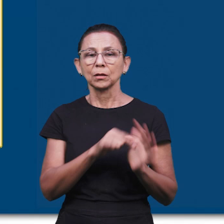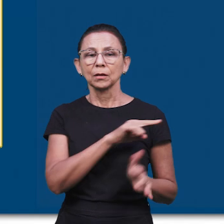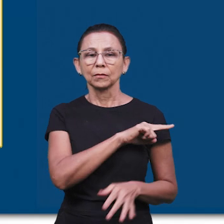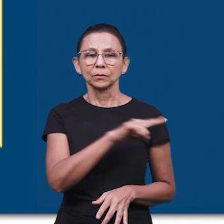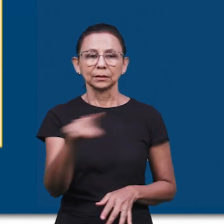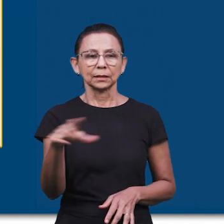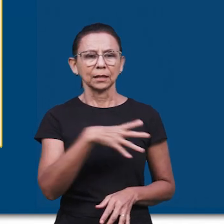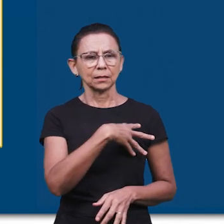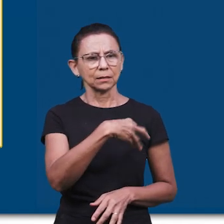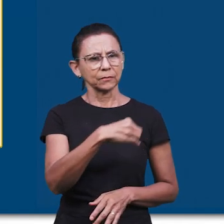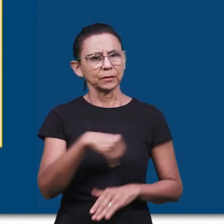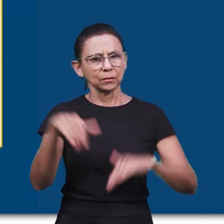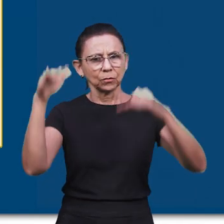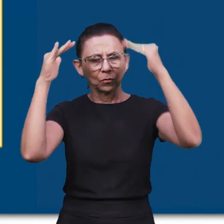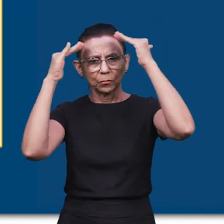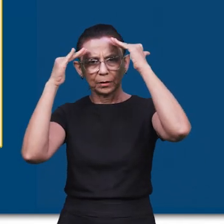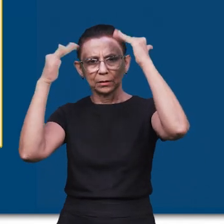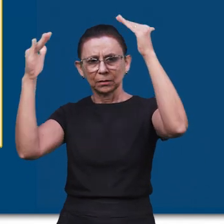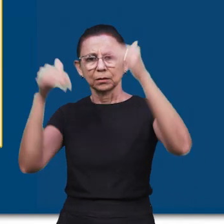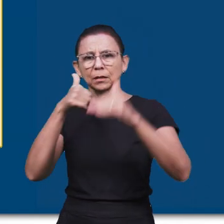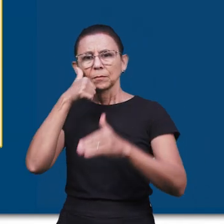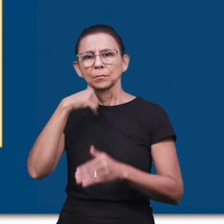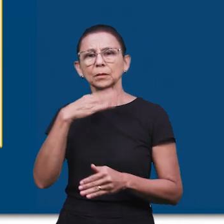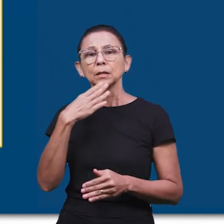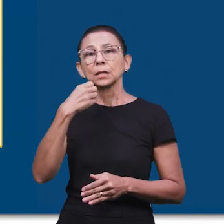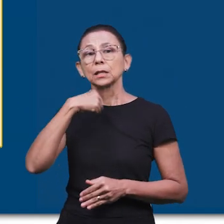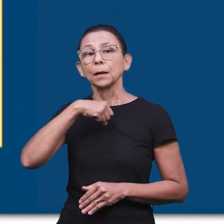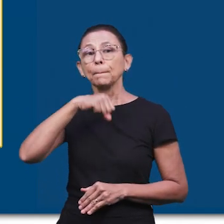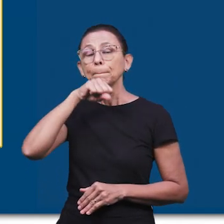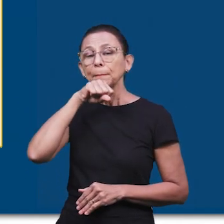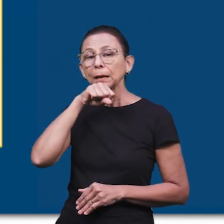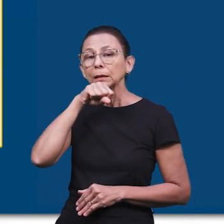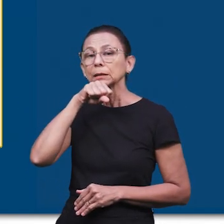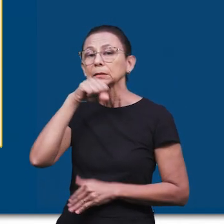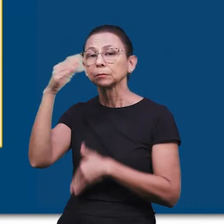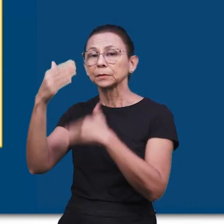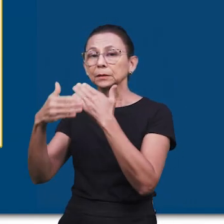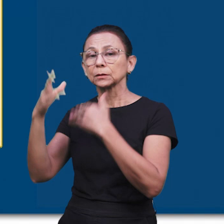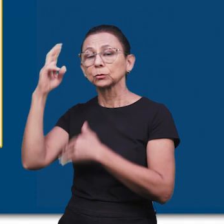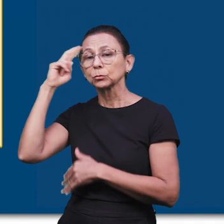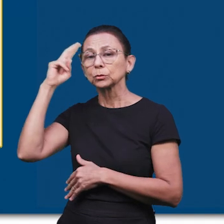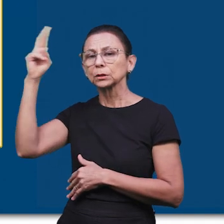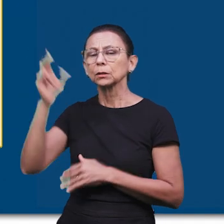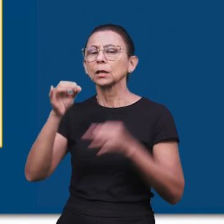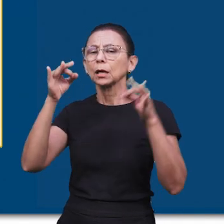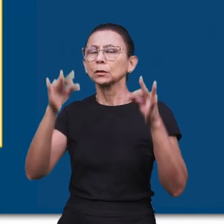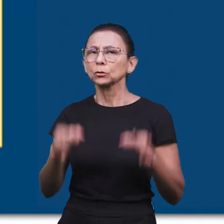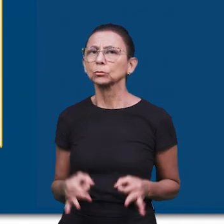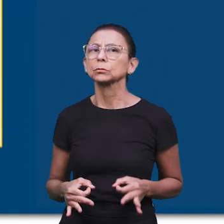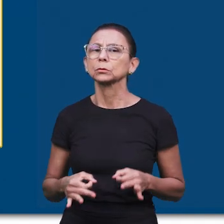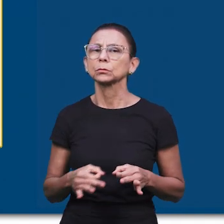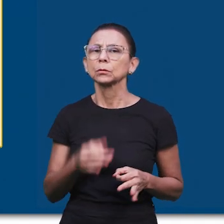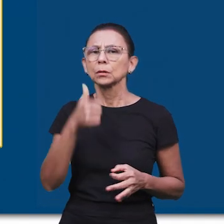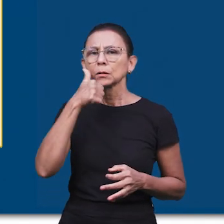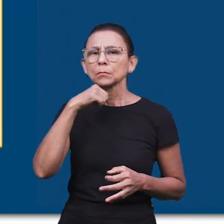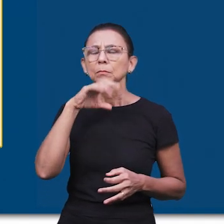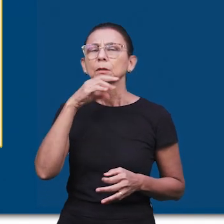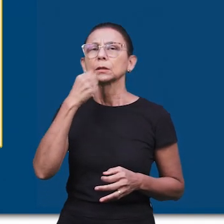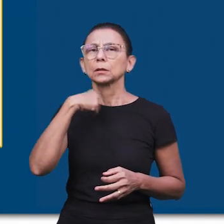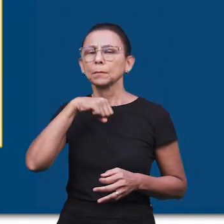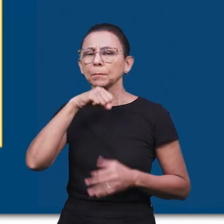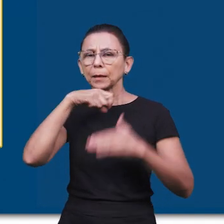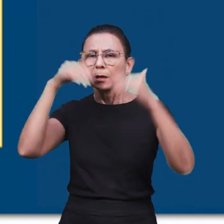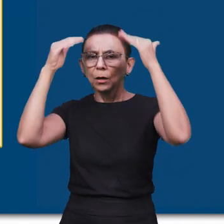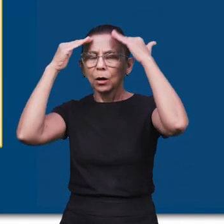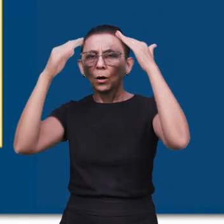3. Vós, filhos, sede obedientes a vossos pais no Senhor, porque isto é justo. Honra teu pai e a tua